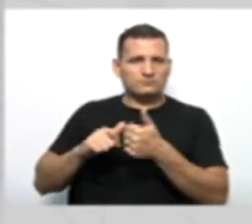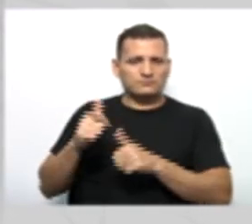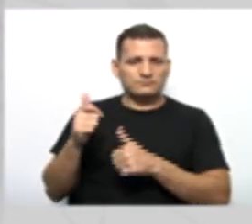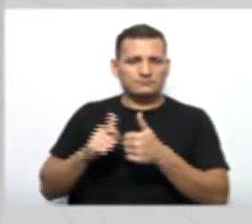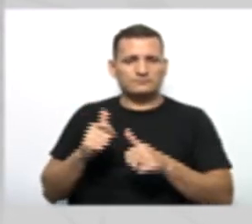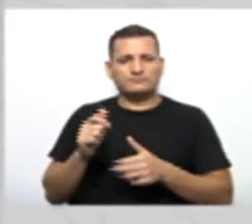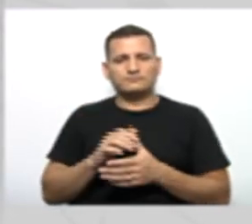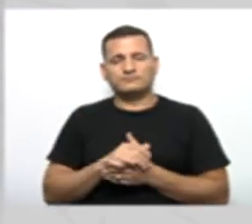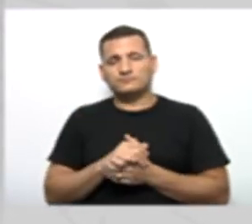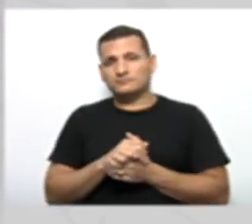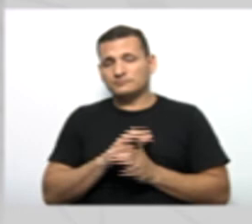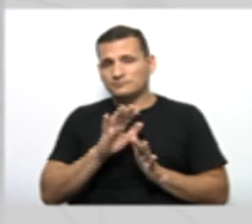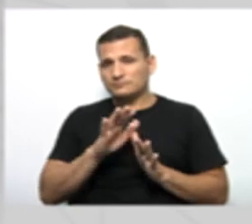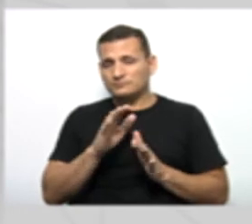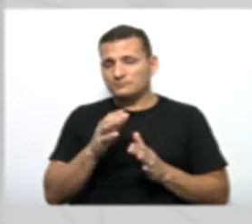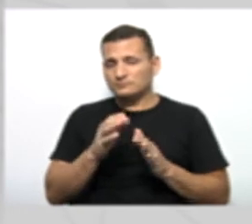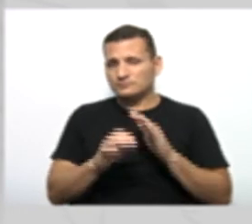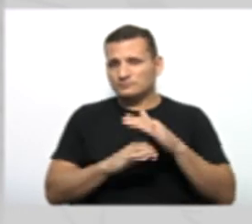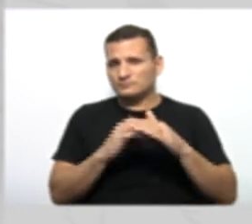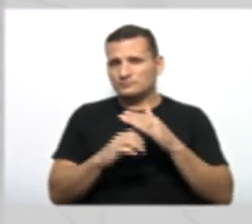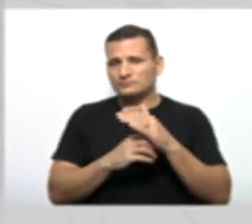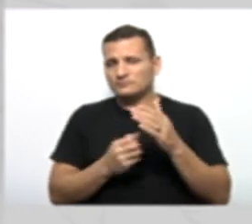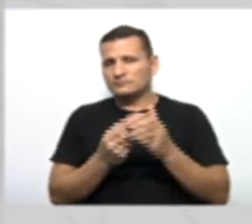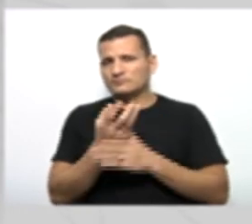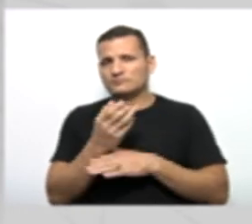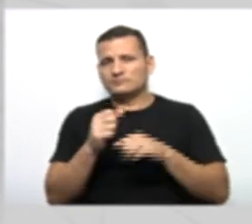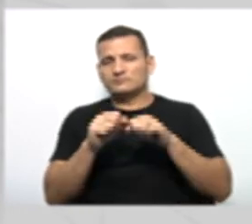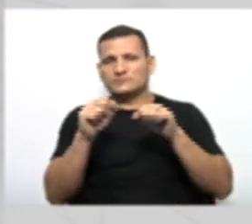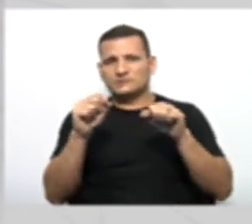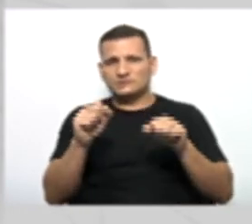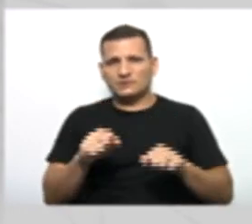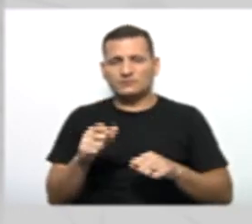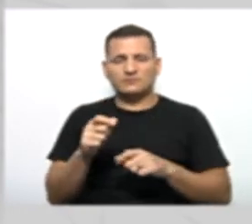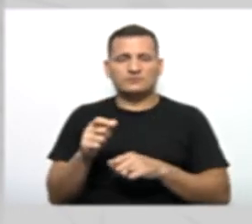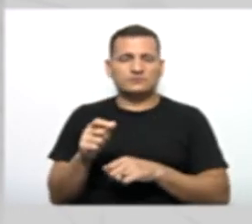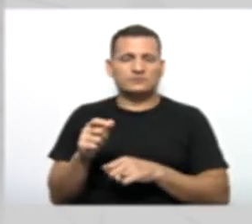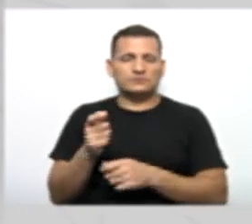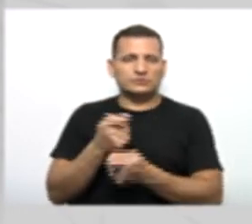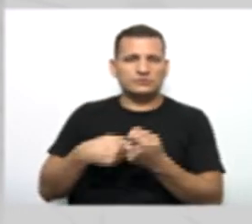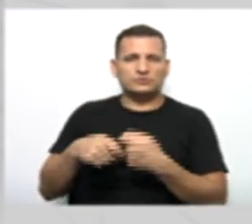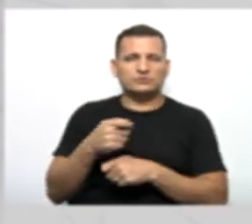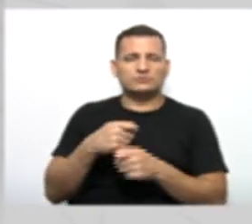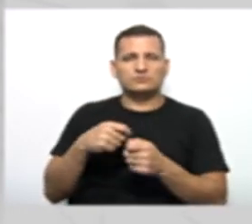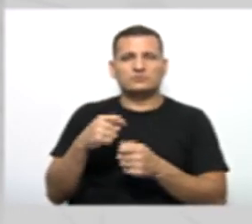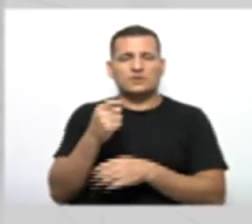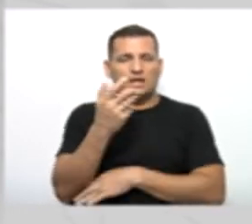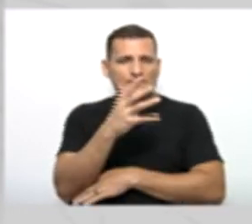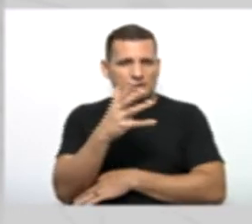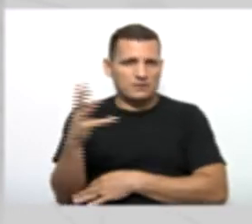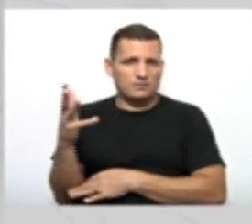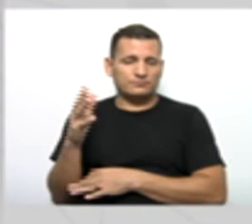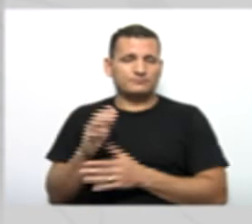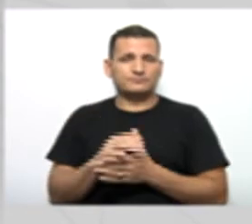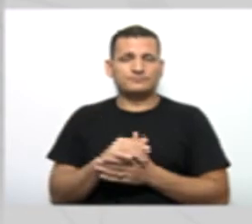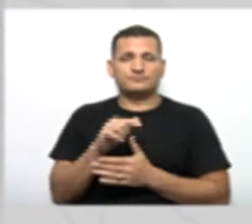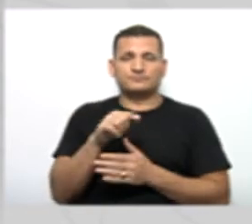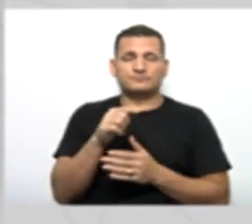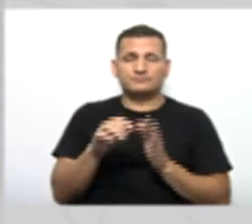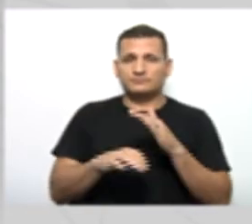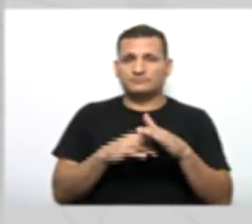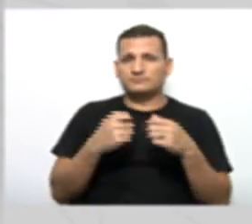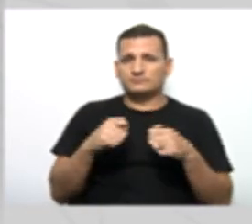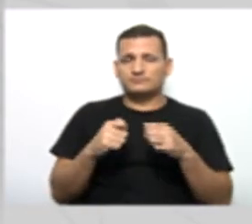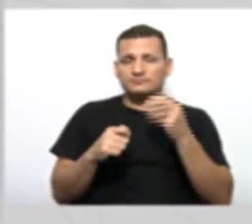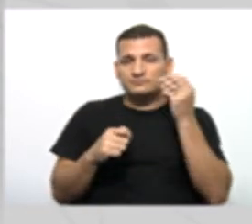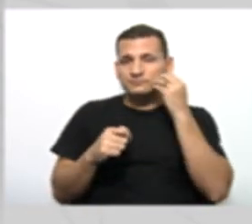Quando a empresa monta um sistema de gestão ambiental, ela precisa também verificar se aquele sistema está